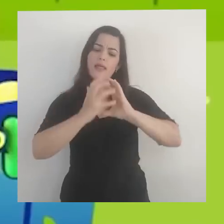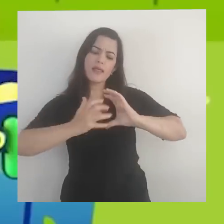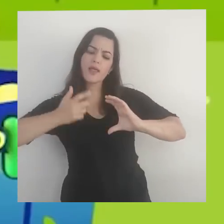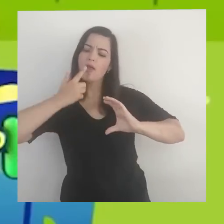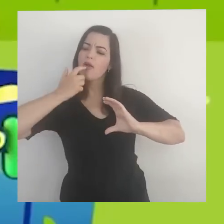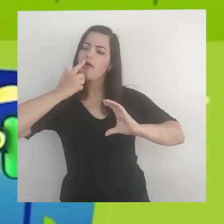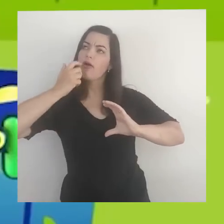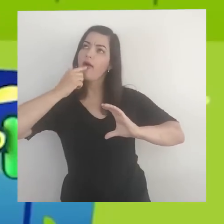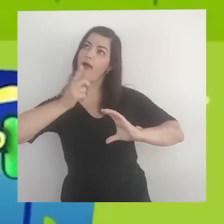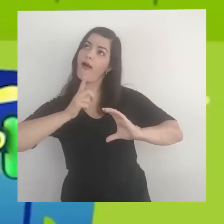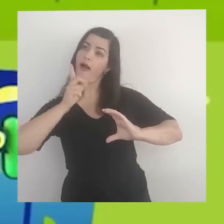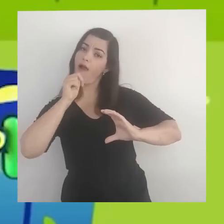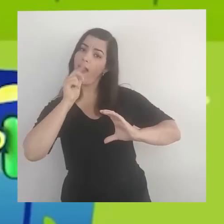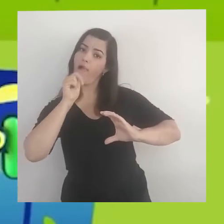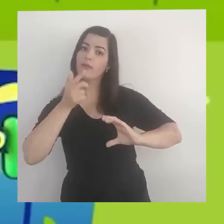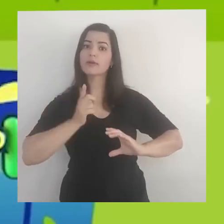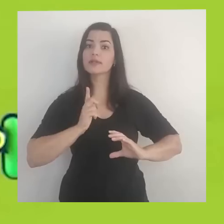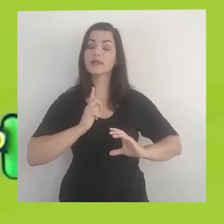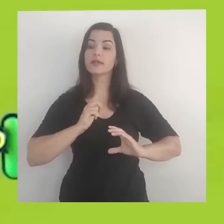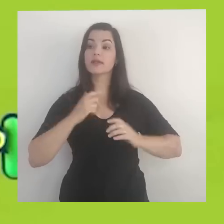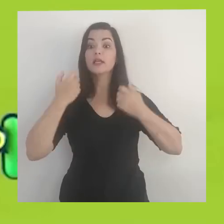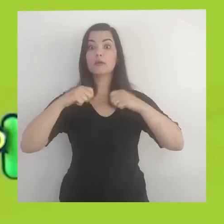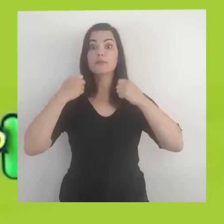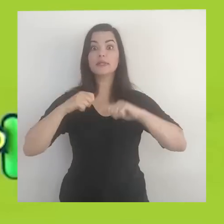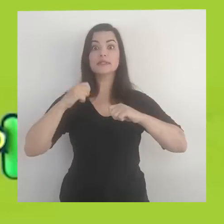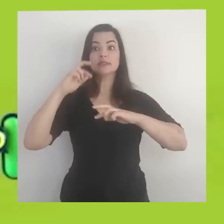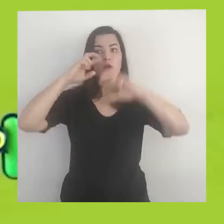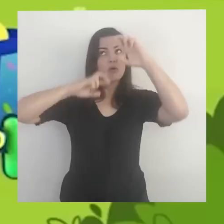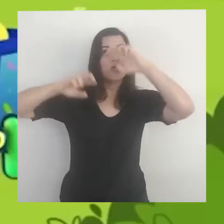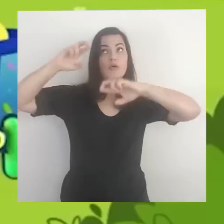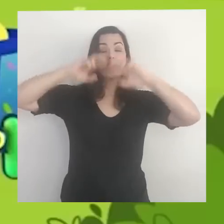Marte? Observando Marte bem de pertinho.